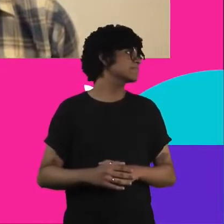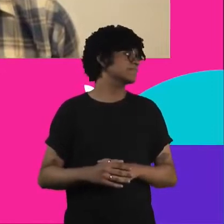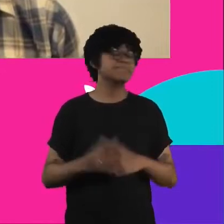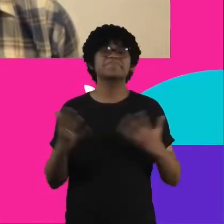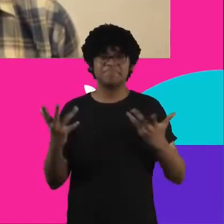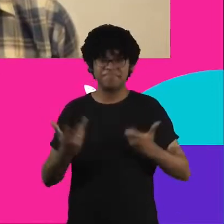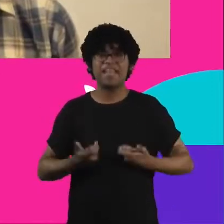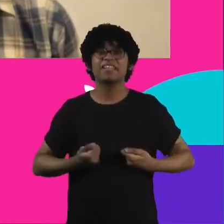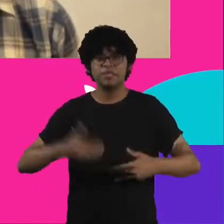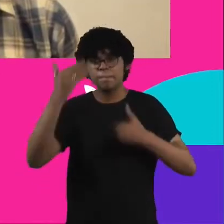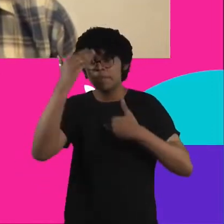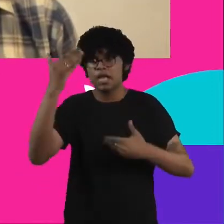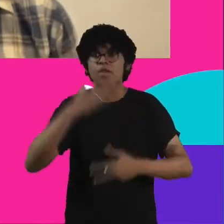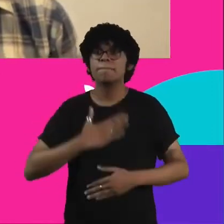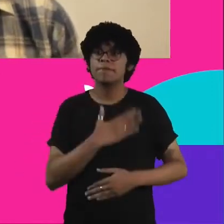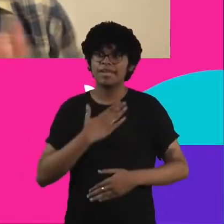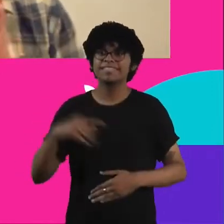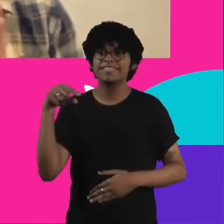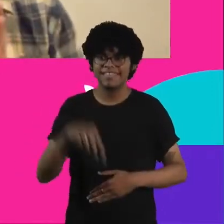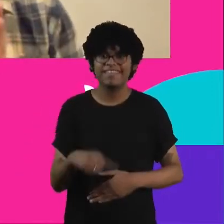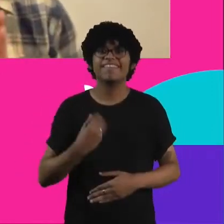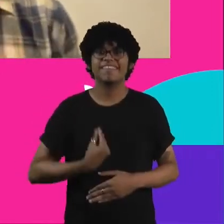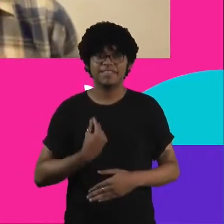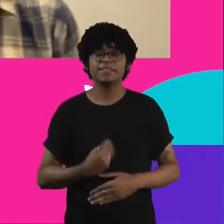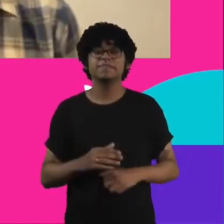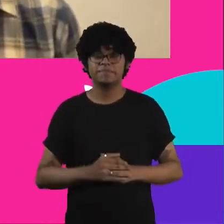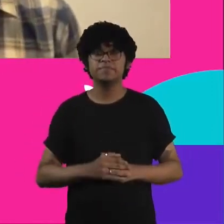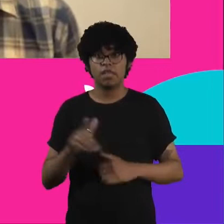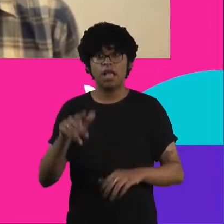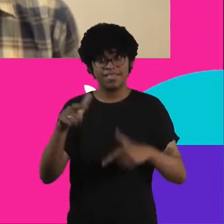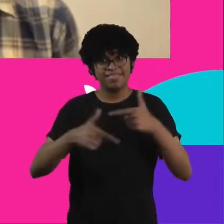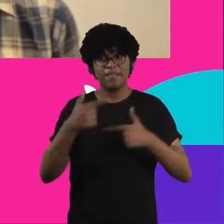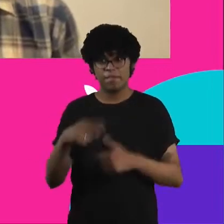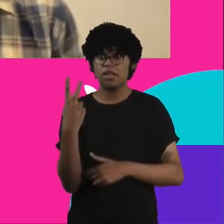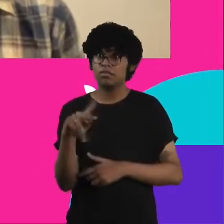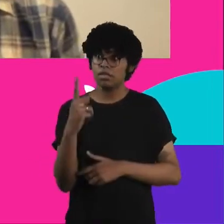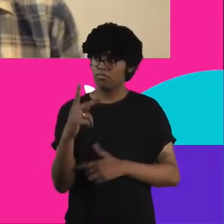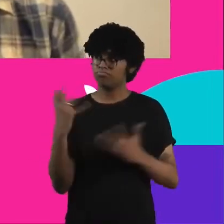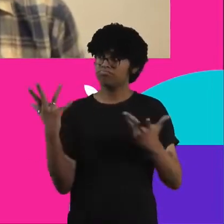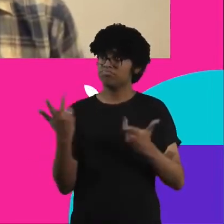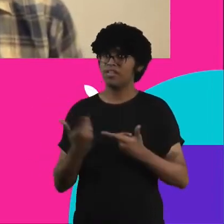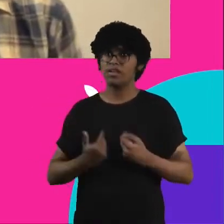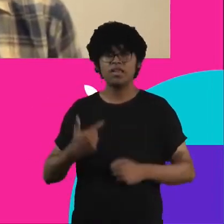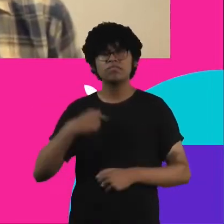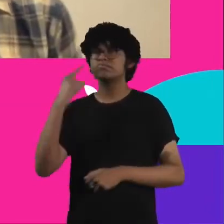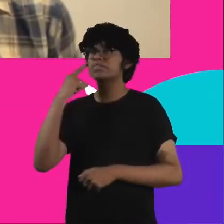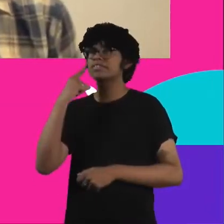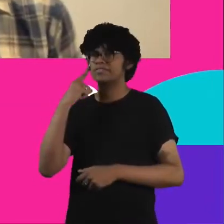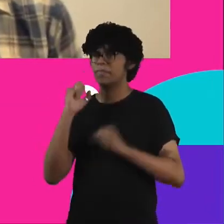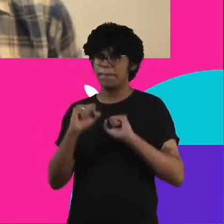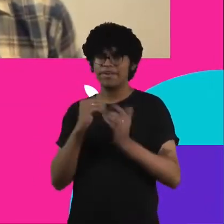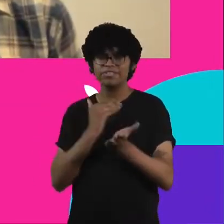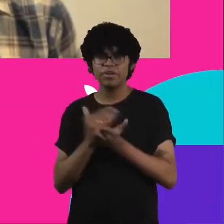xadrez e uma parede branca atrás de mim. É um grande prazer estar com você nessa sessão. O seu trabalho é impressionante